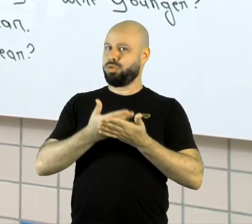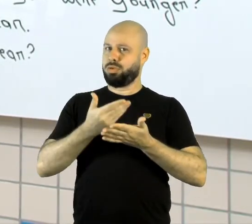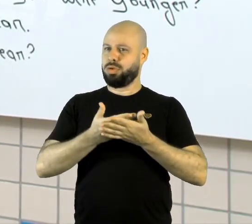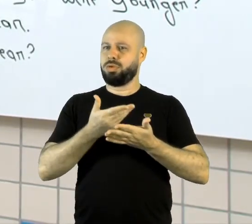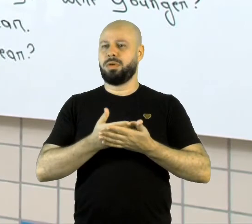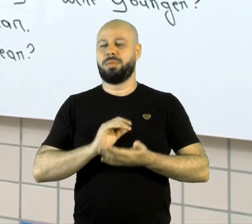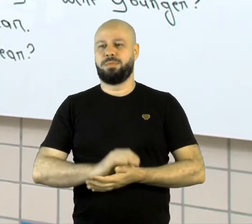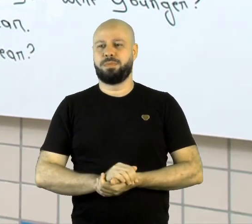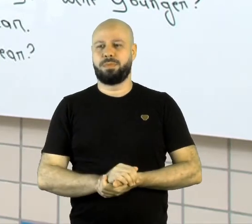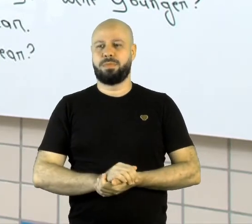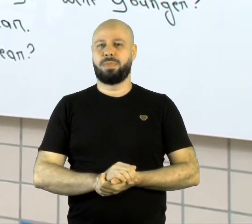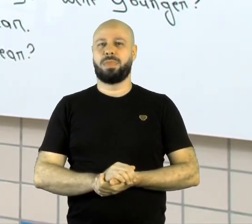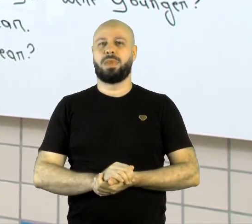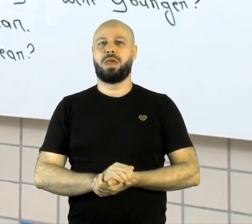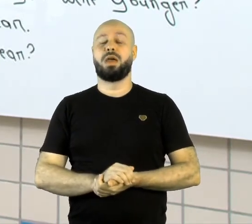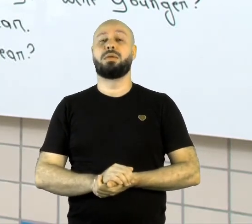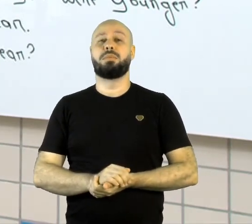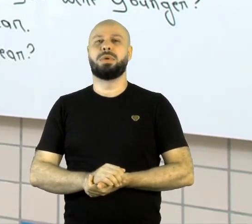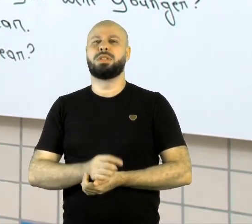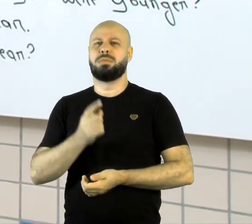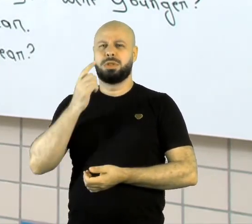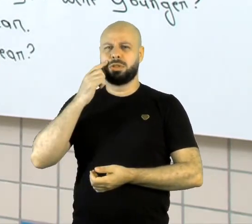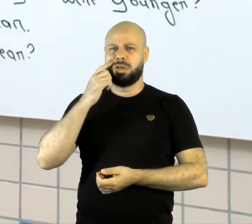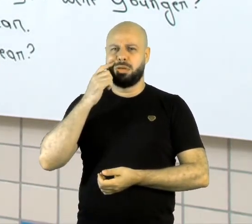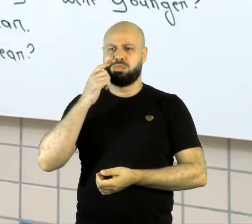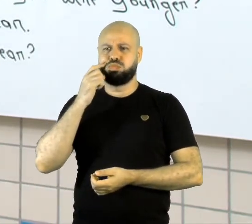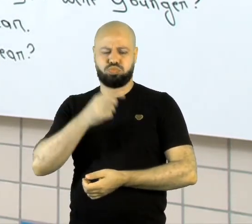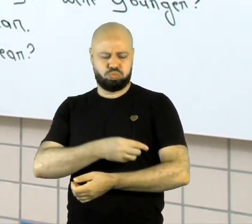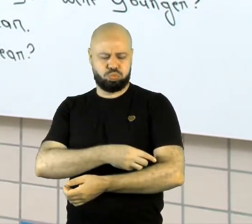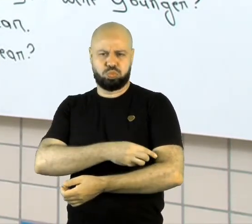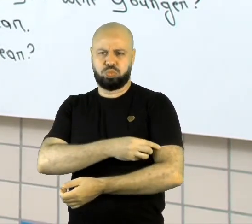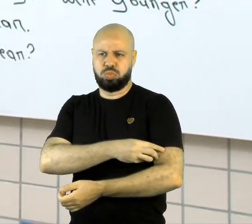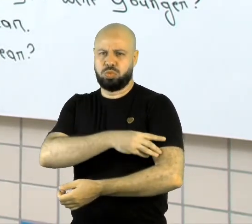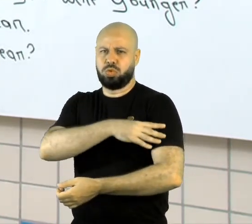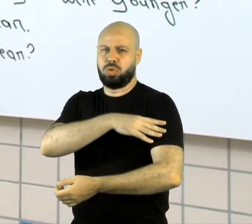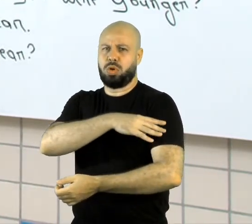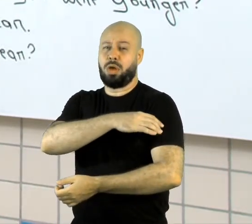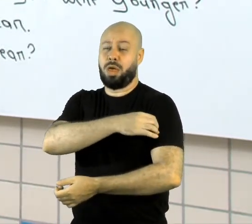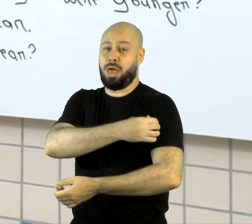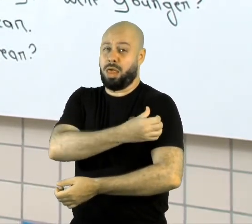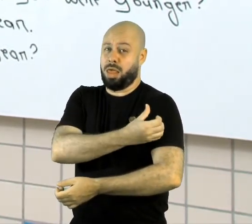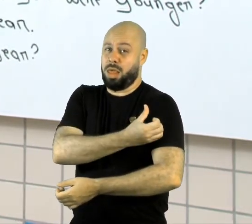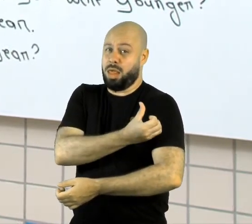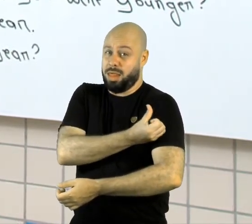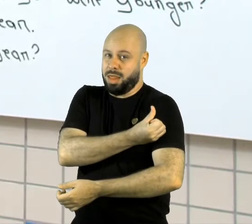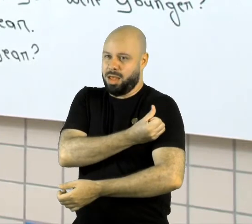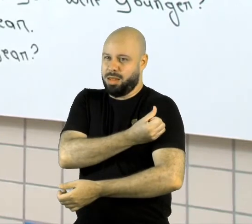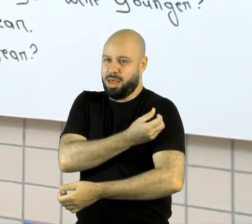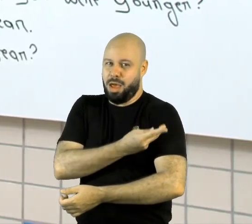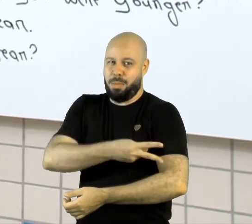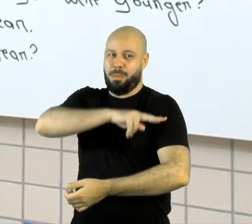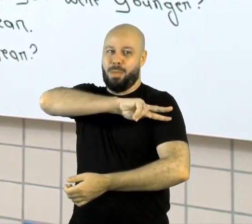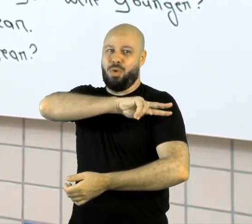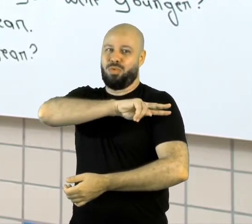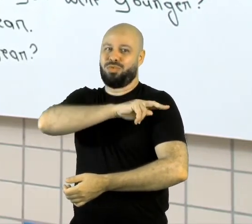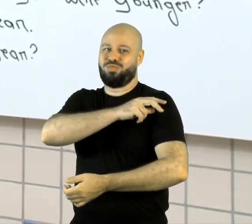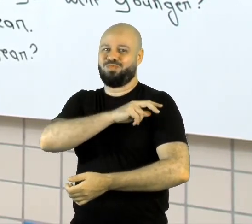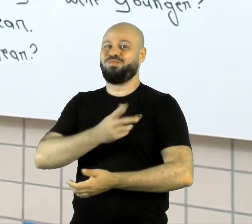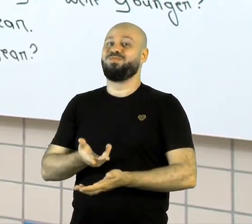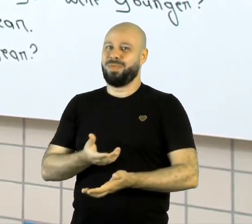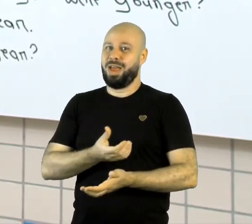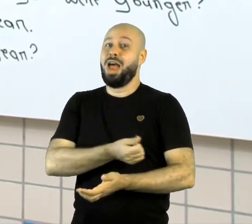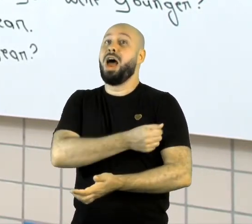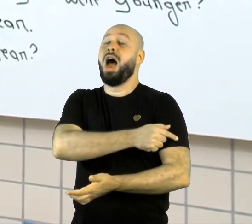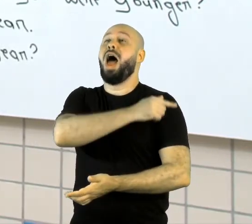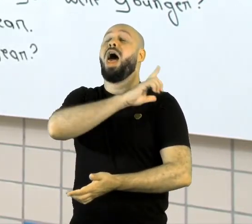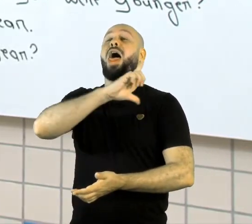para a primeira fase para a segunda fase, né? Que eles não têm espanhol e depois passam a ter. Did I study Spanish last year? I